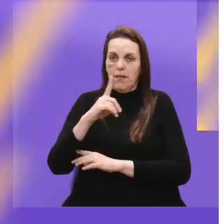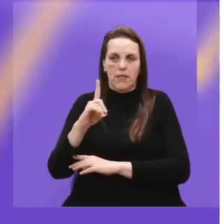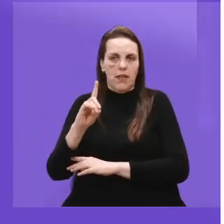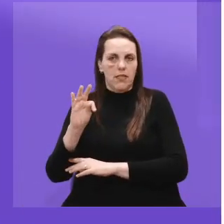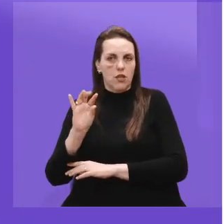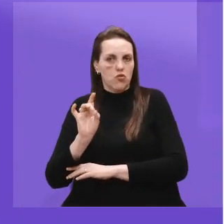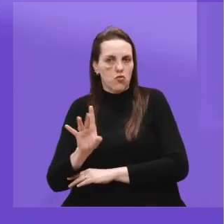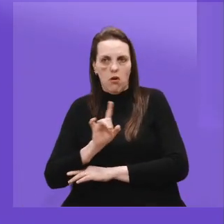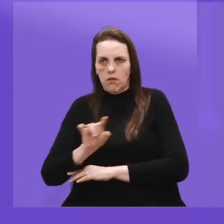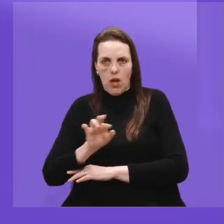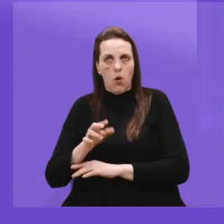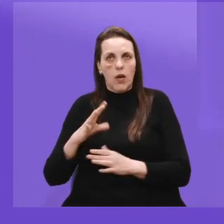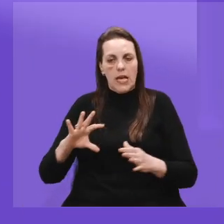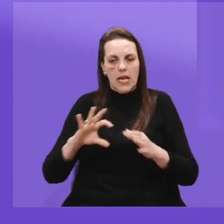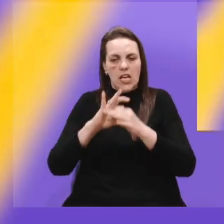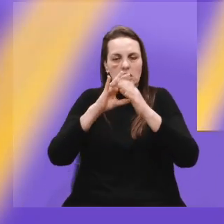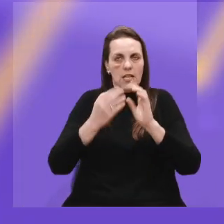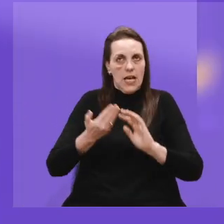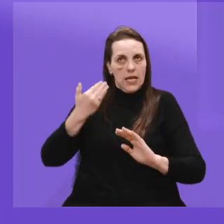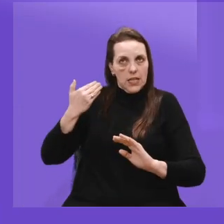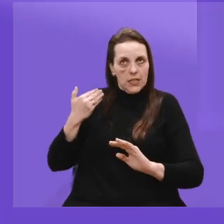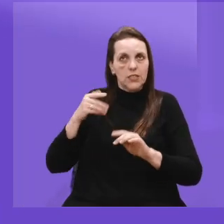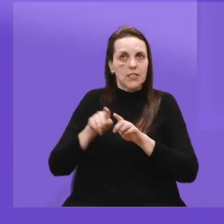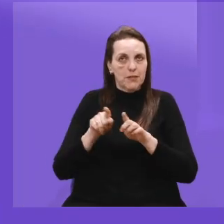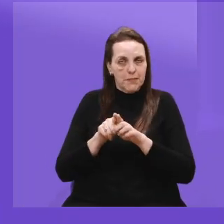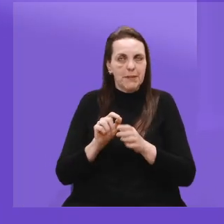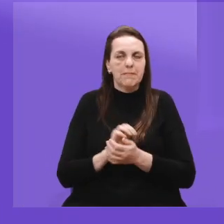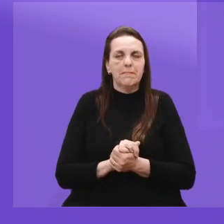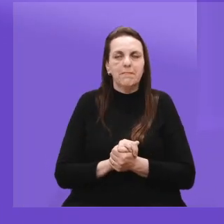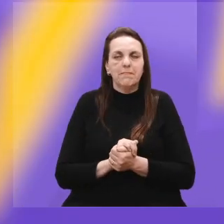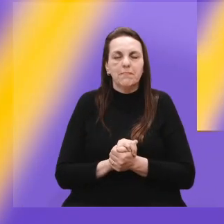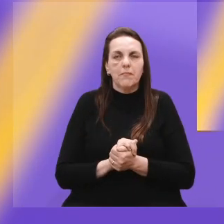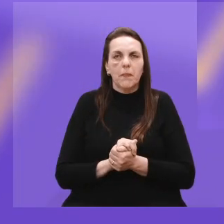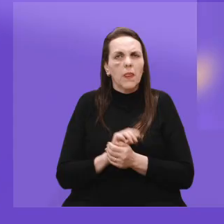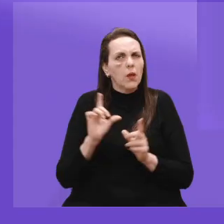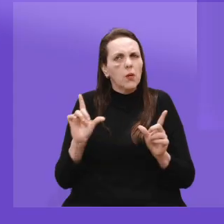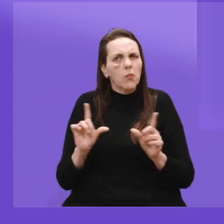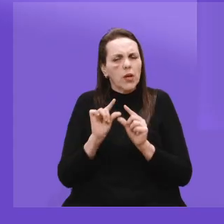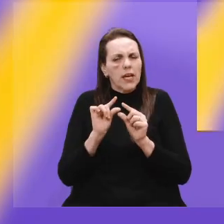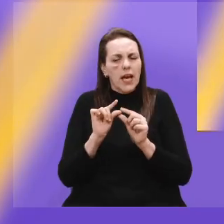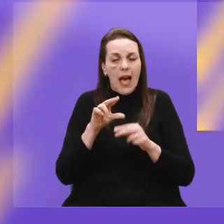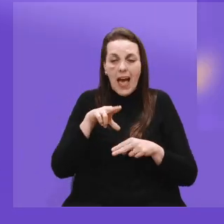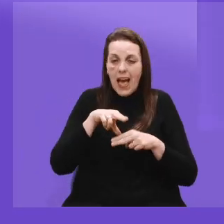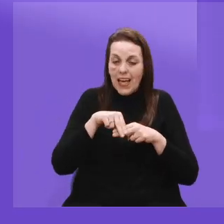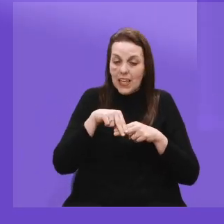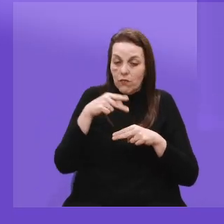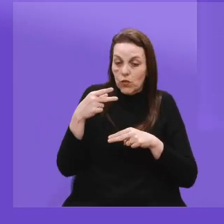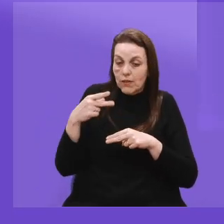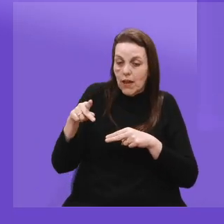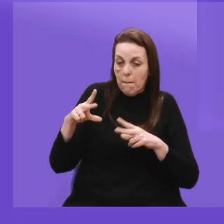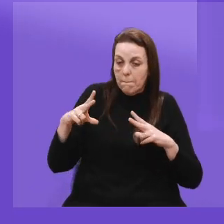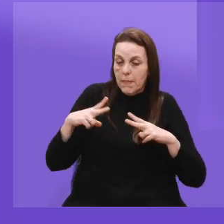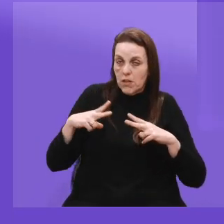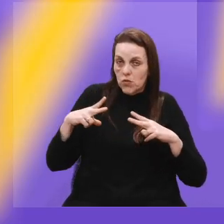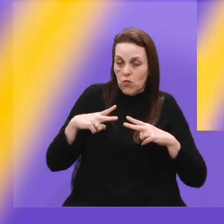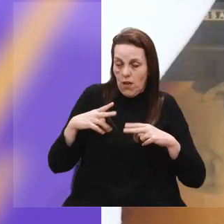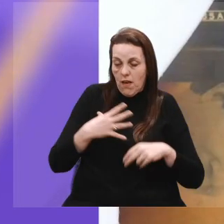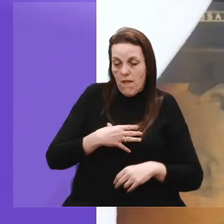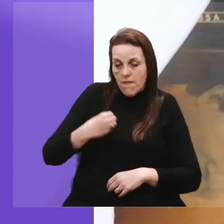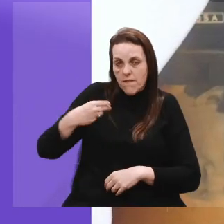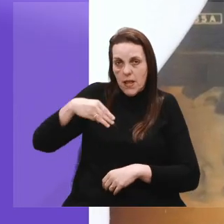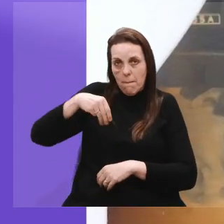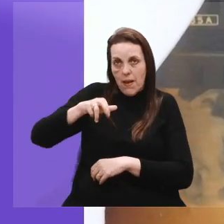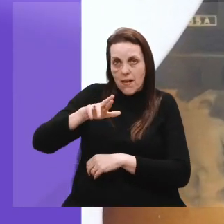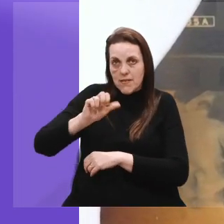PDT, esse engajamento anterior dela, e com um pequeno arquivo privado que a